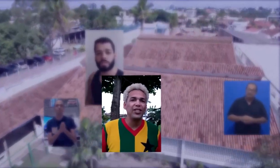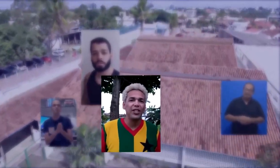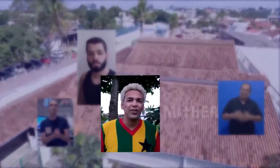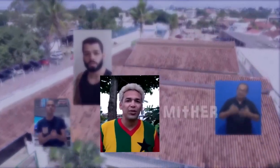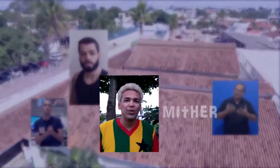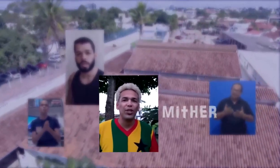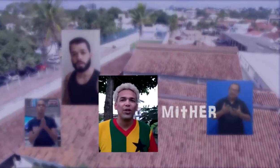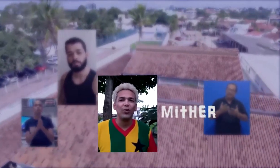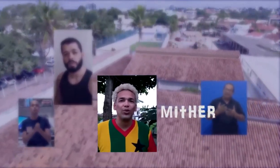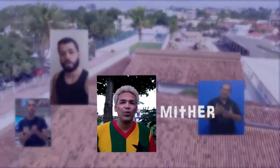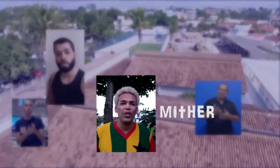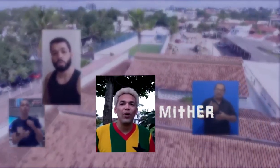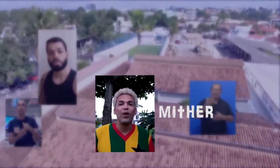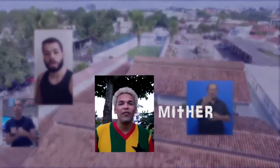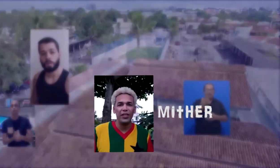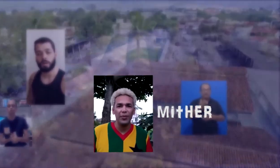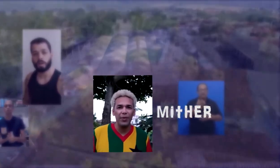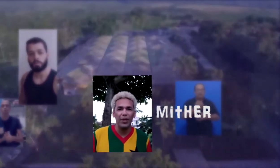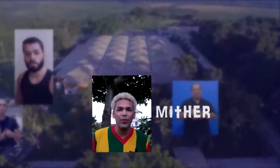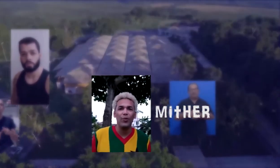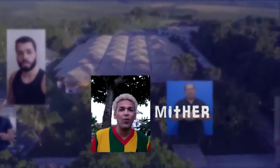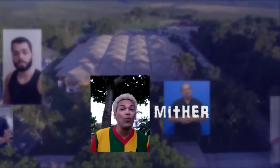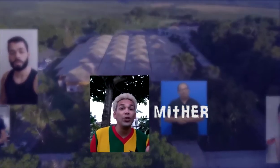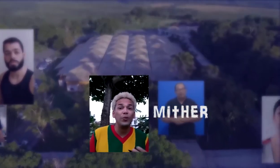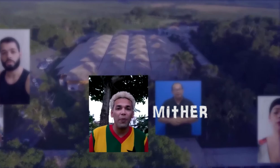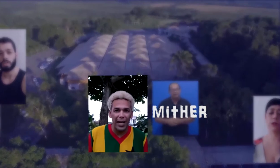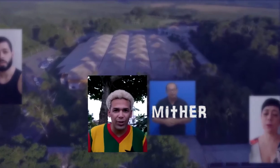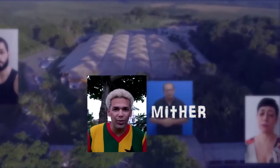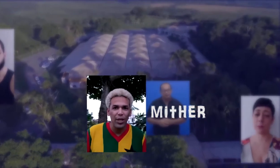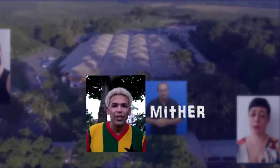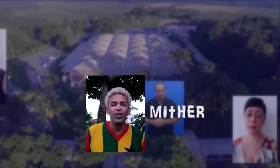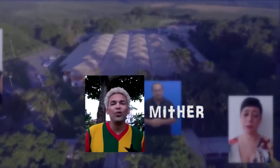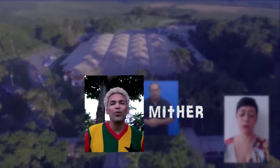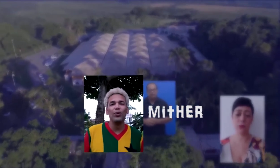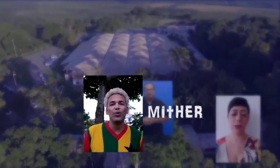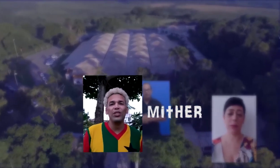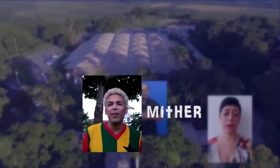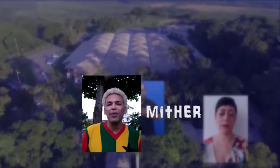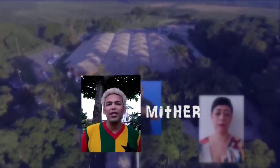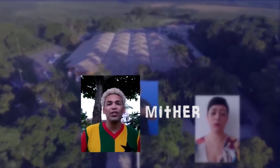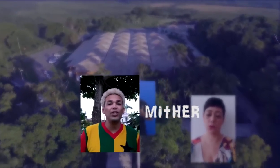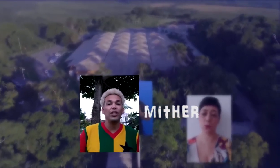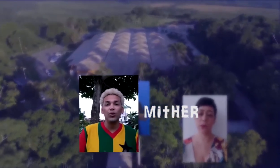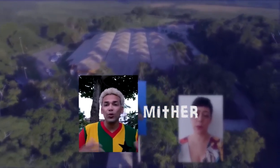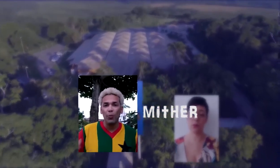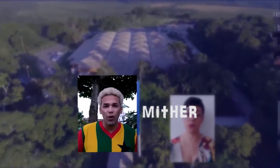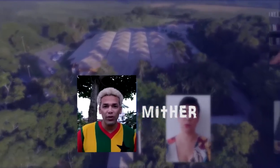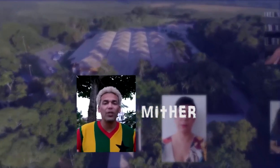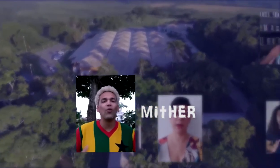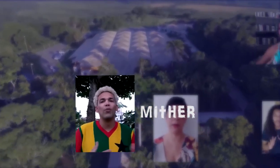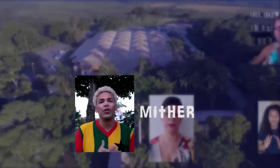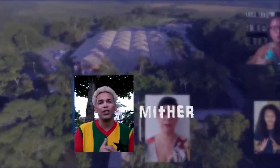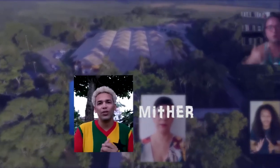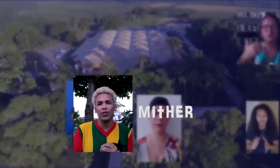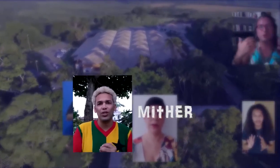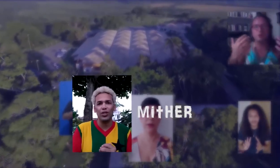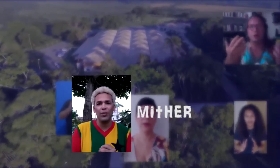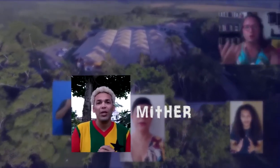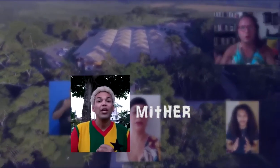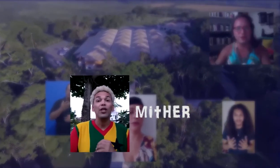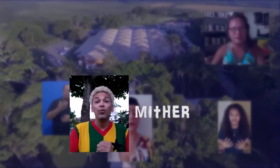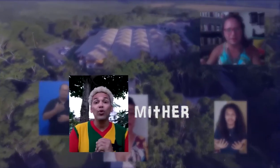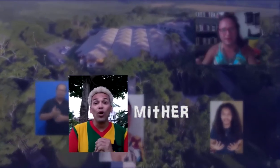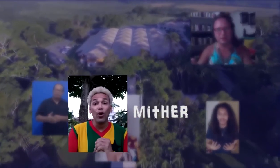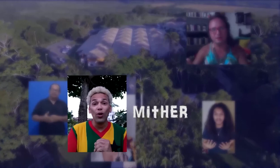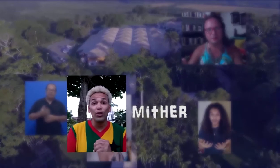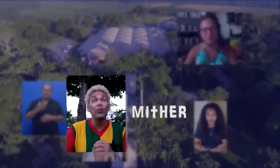vêm há 7 anos ajudando a construir a UFSB como um espaço de encontro de saberes de tantos povos que compõem esse nosso